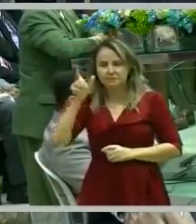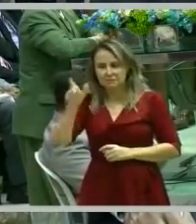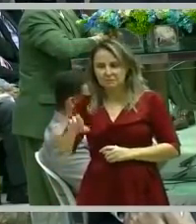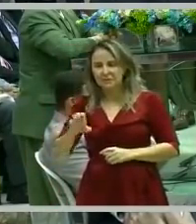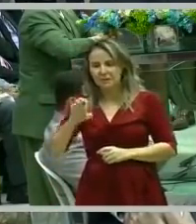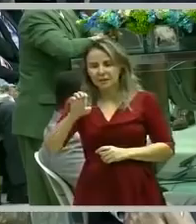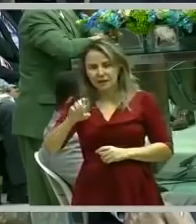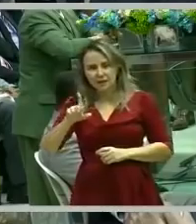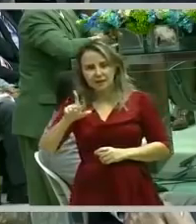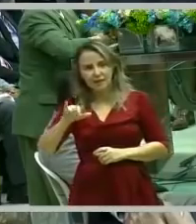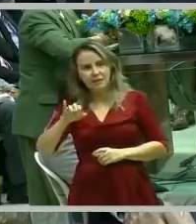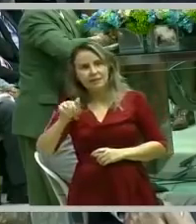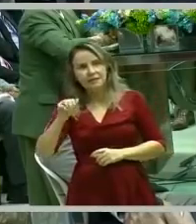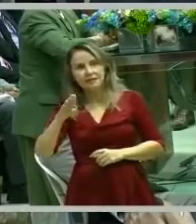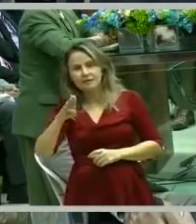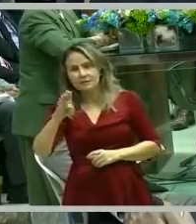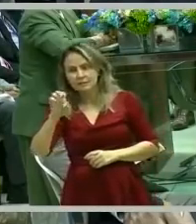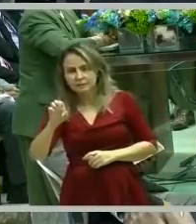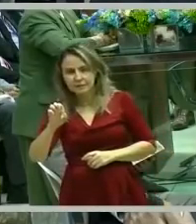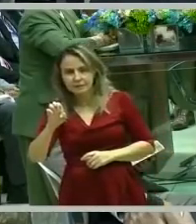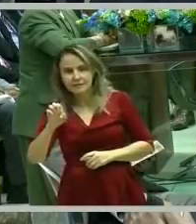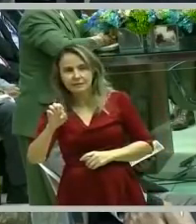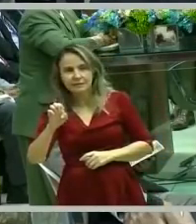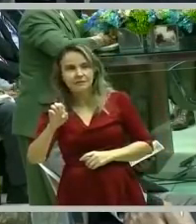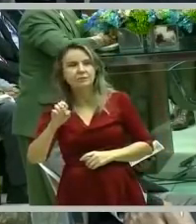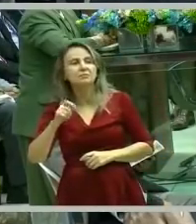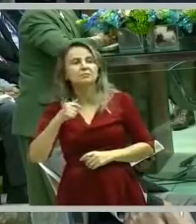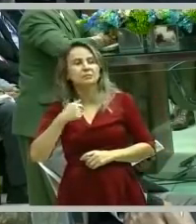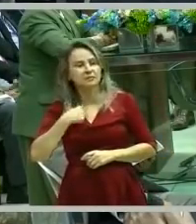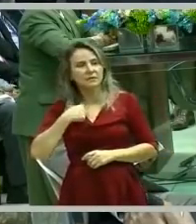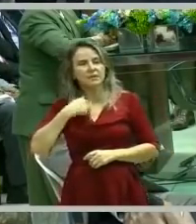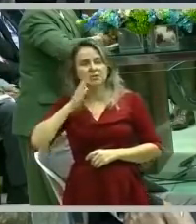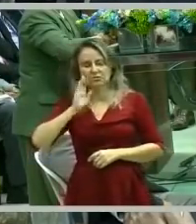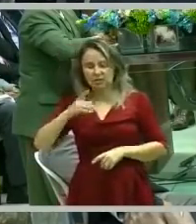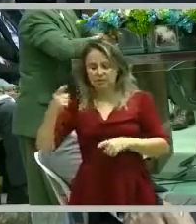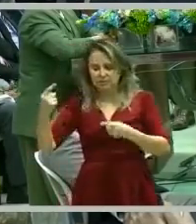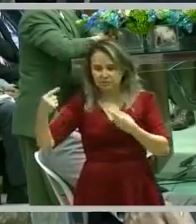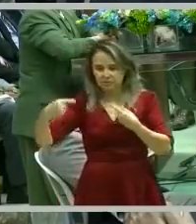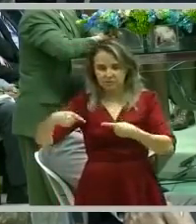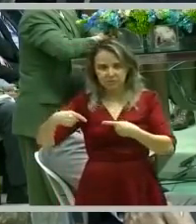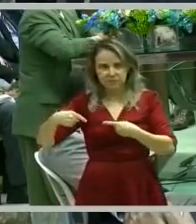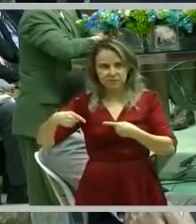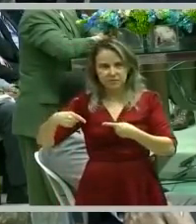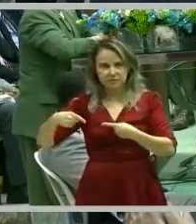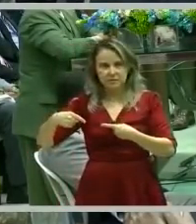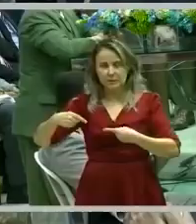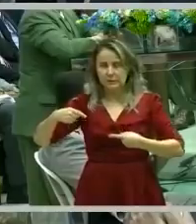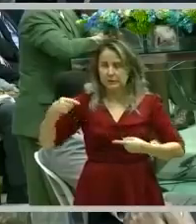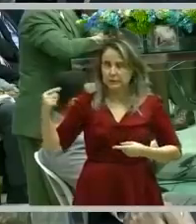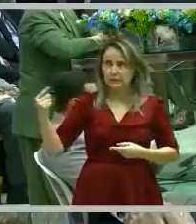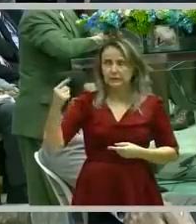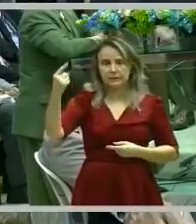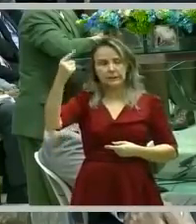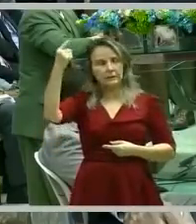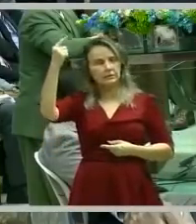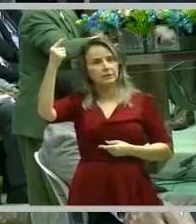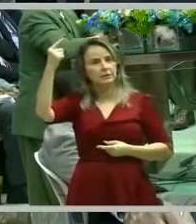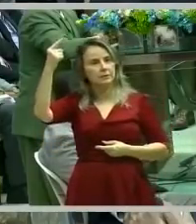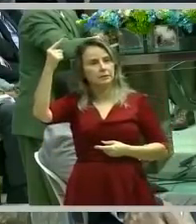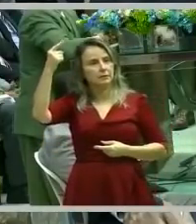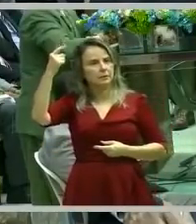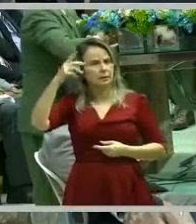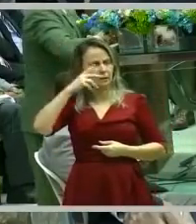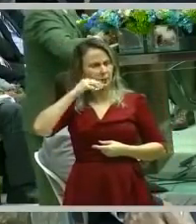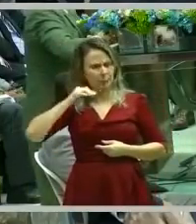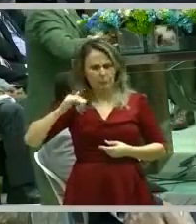Que é para você perder a bênção. Eu já enfrentei Eliabe do tamanho dessa igreja. E Eliabe cresce, né,